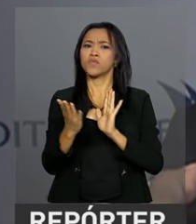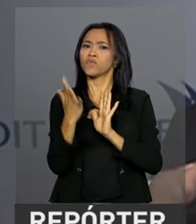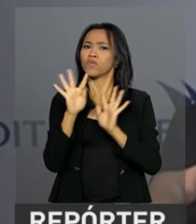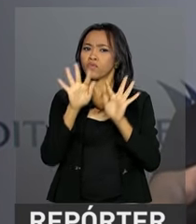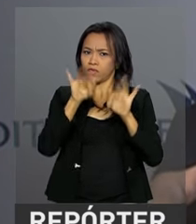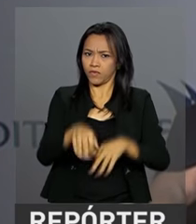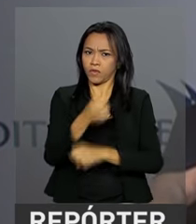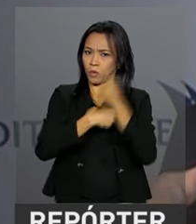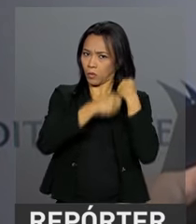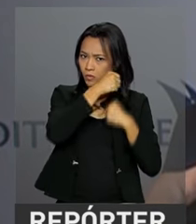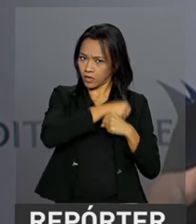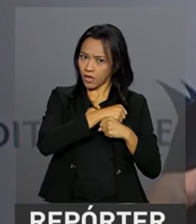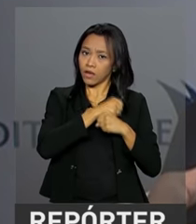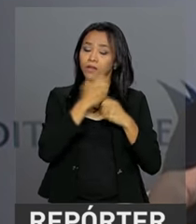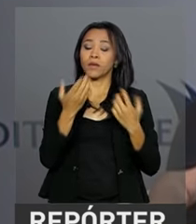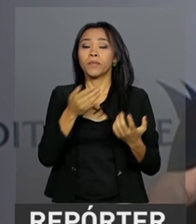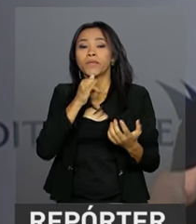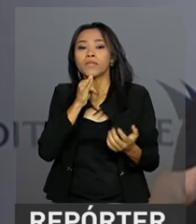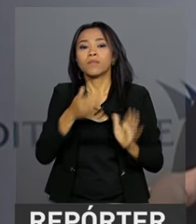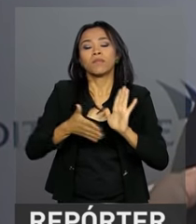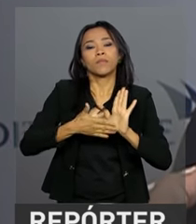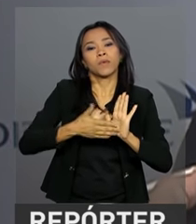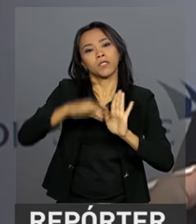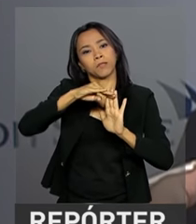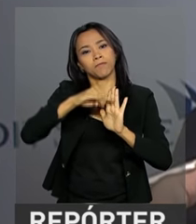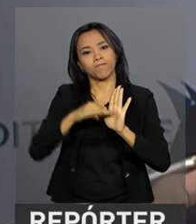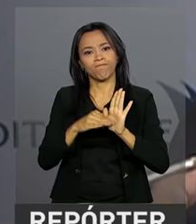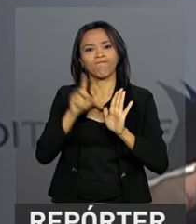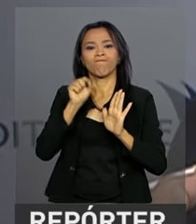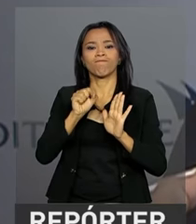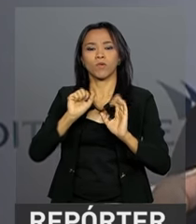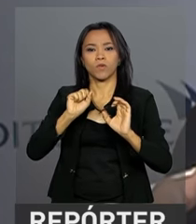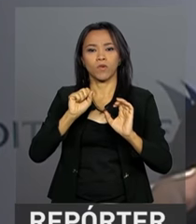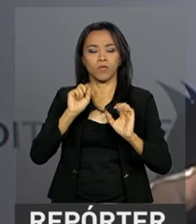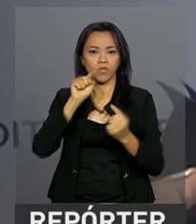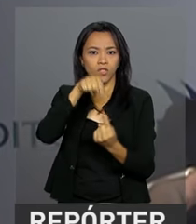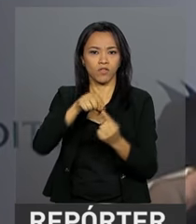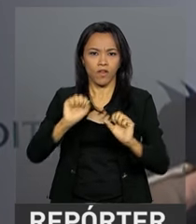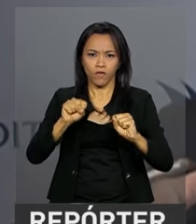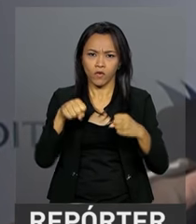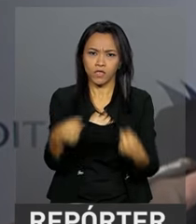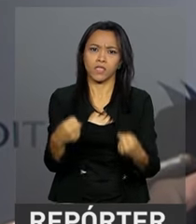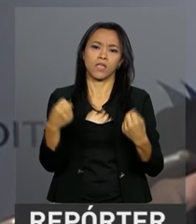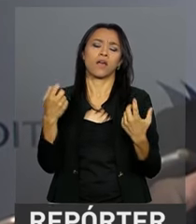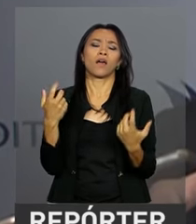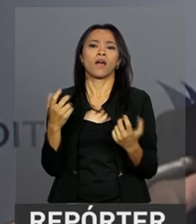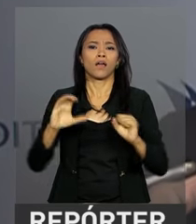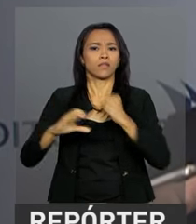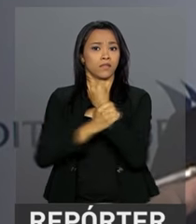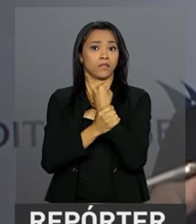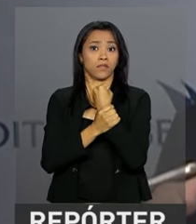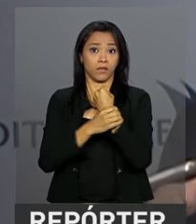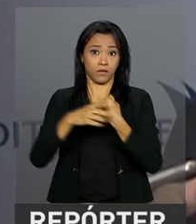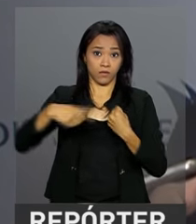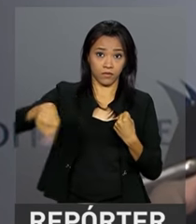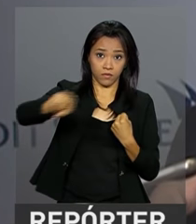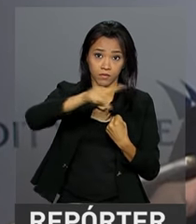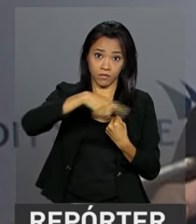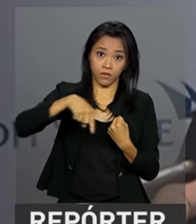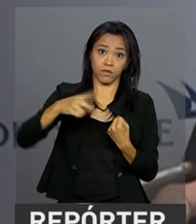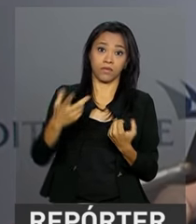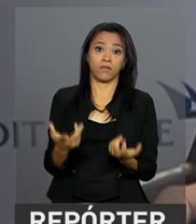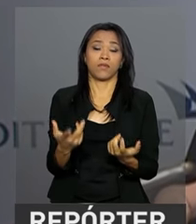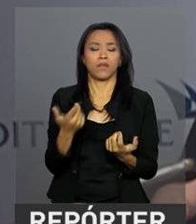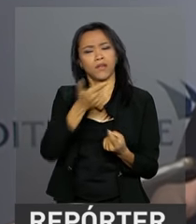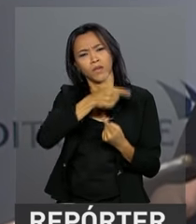passado, e medidas que visem, por exemplo, a reforçar garantias, reforçando mecanismos de alienação fiduciária, por